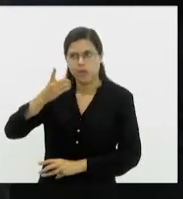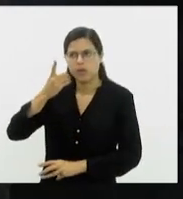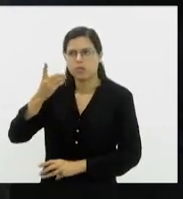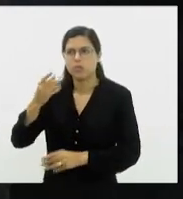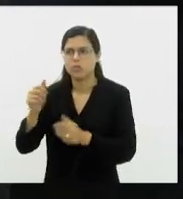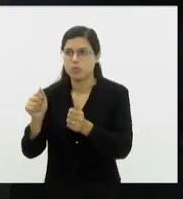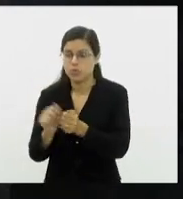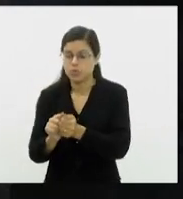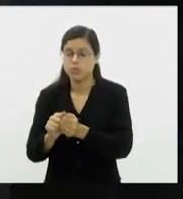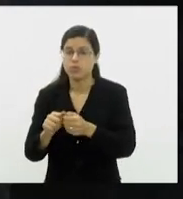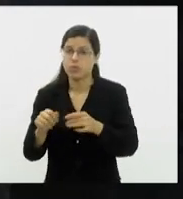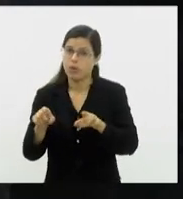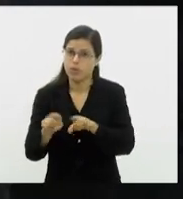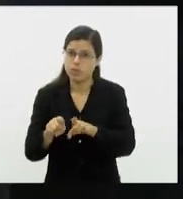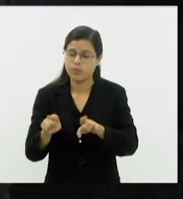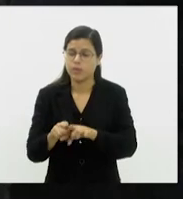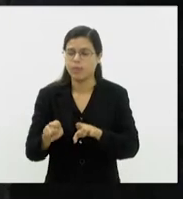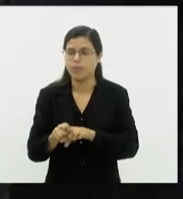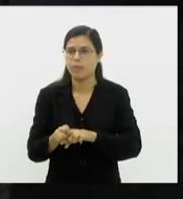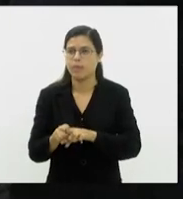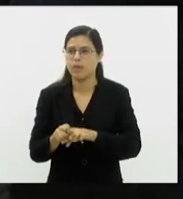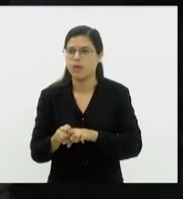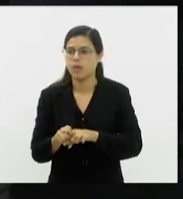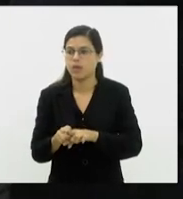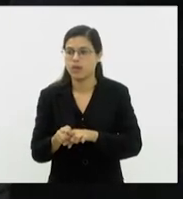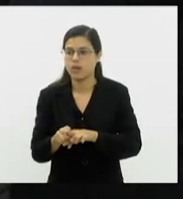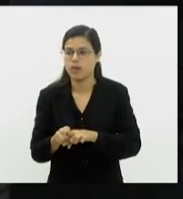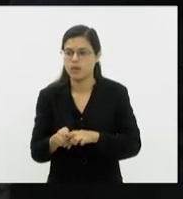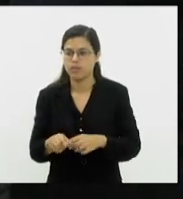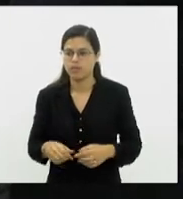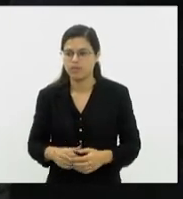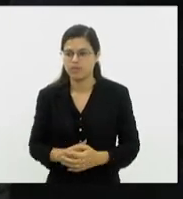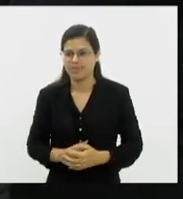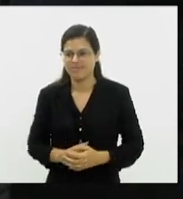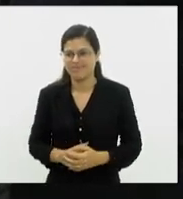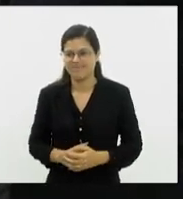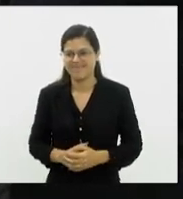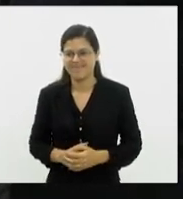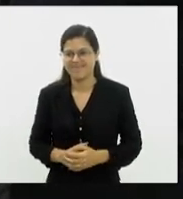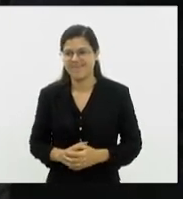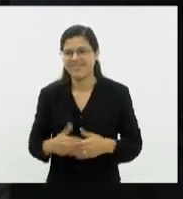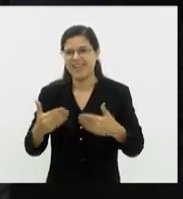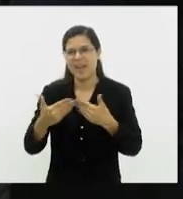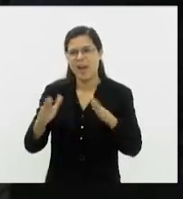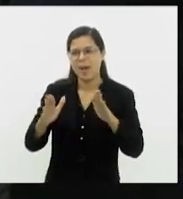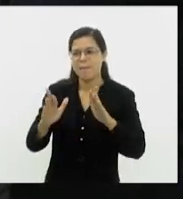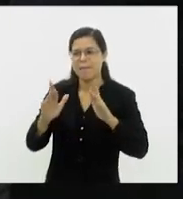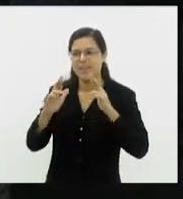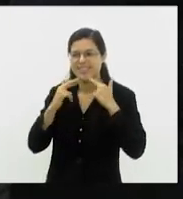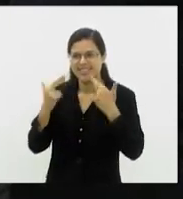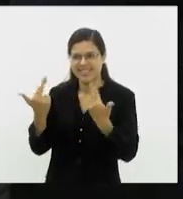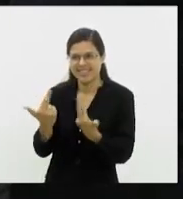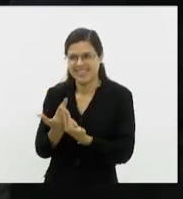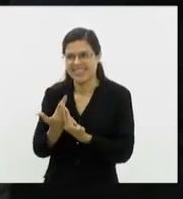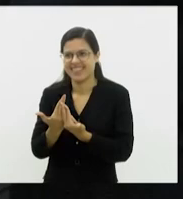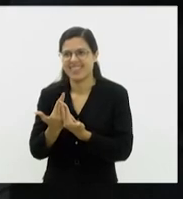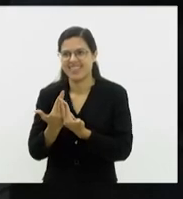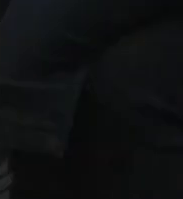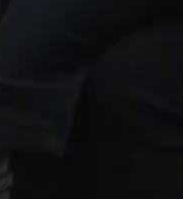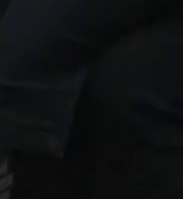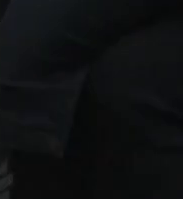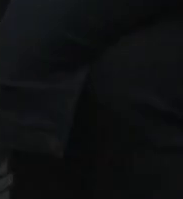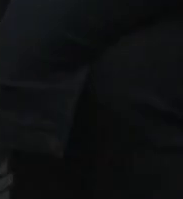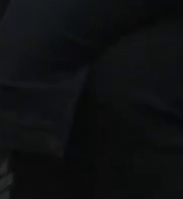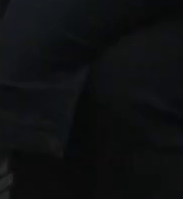eu compartilho eh eu também acho que independentemente das divergências que